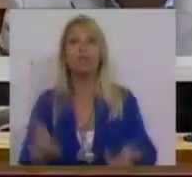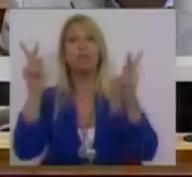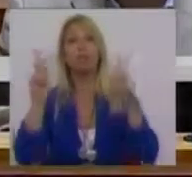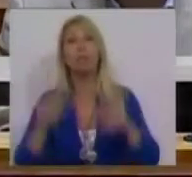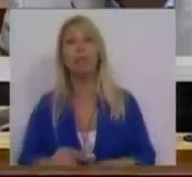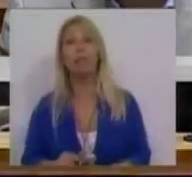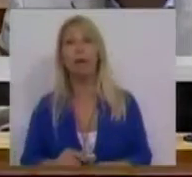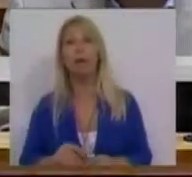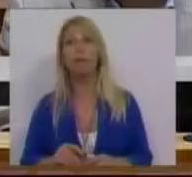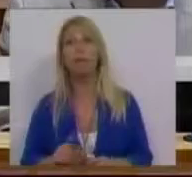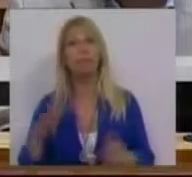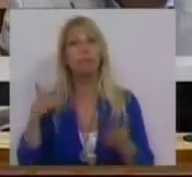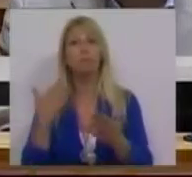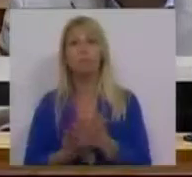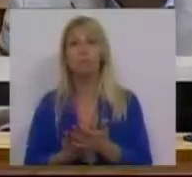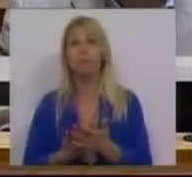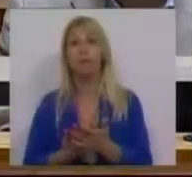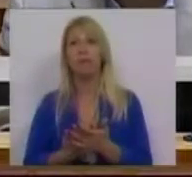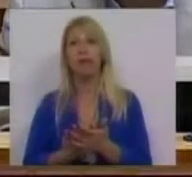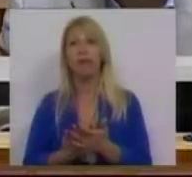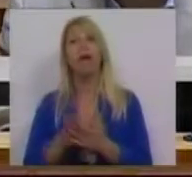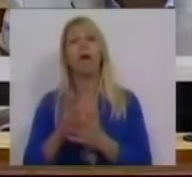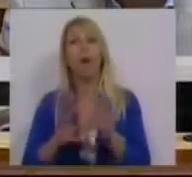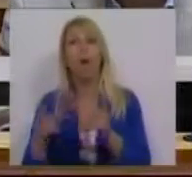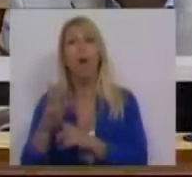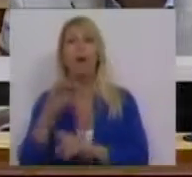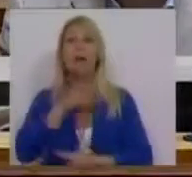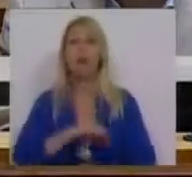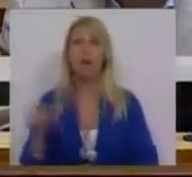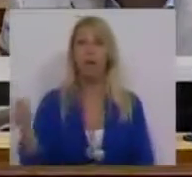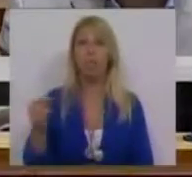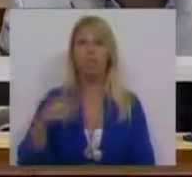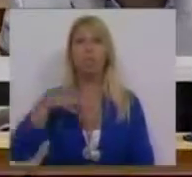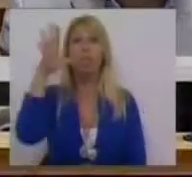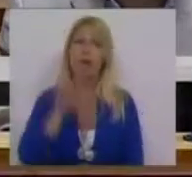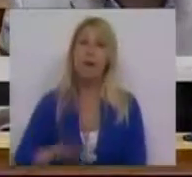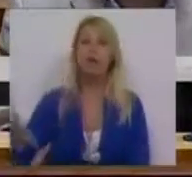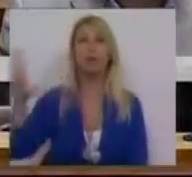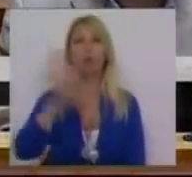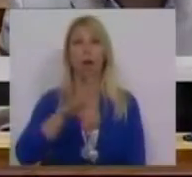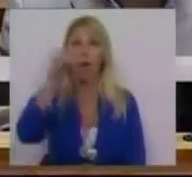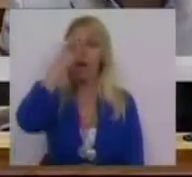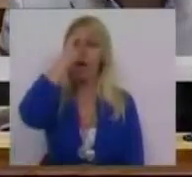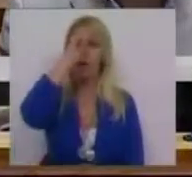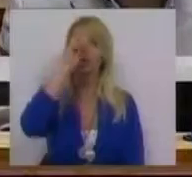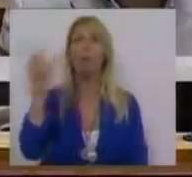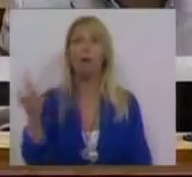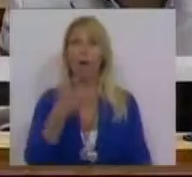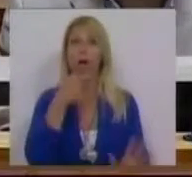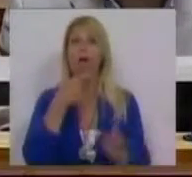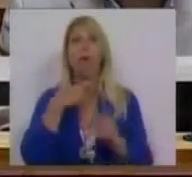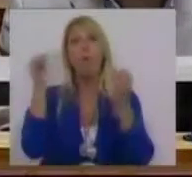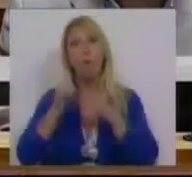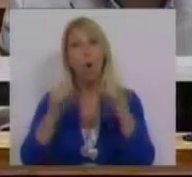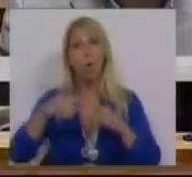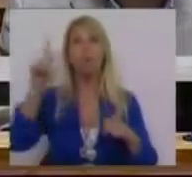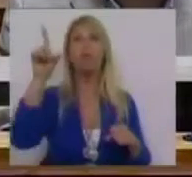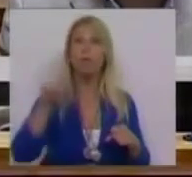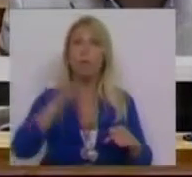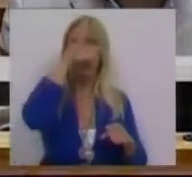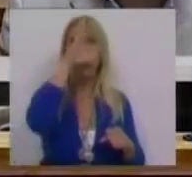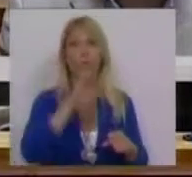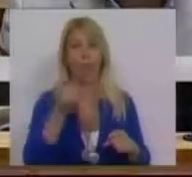disponibilidade para descongelar o salário mínimo nacional, respeitando um acordo que também o Governo do PS